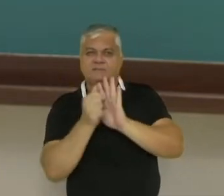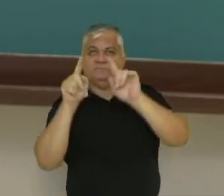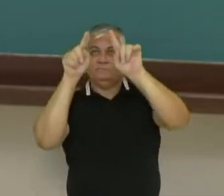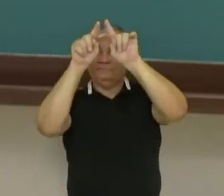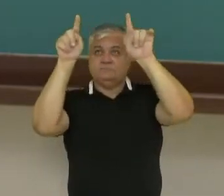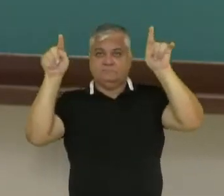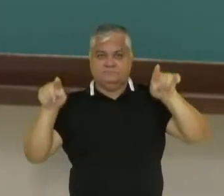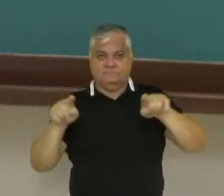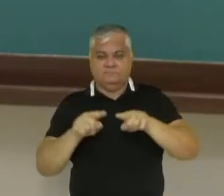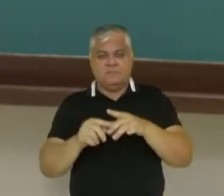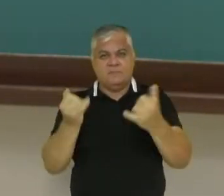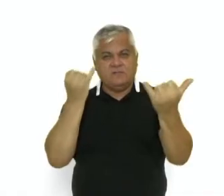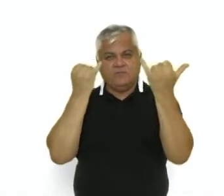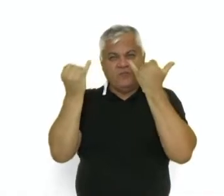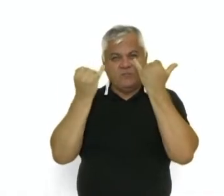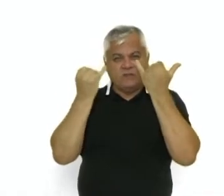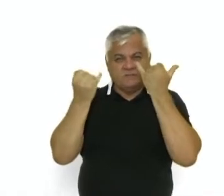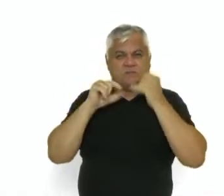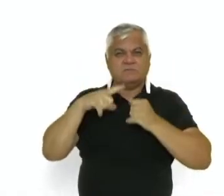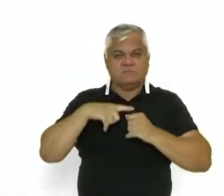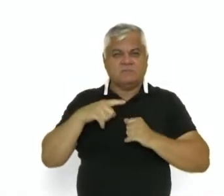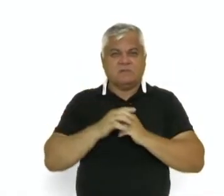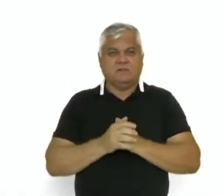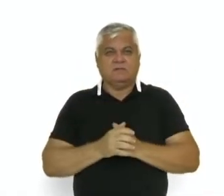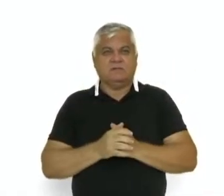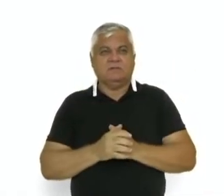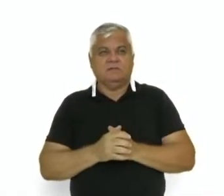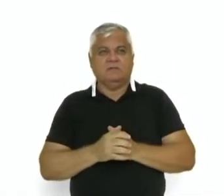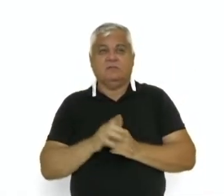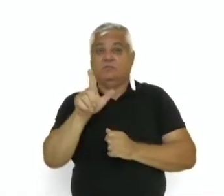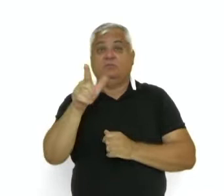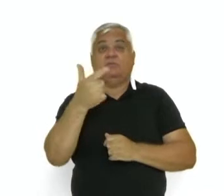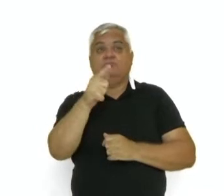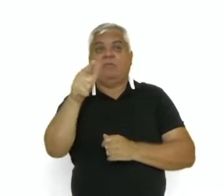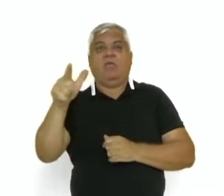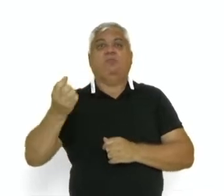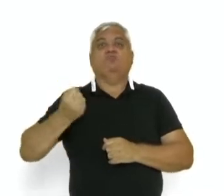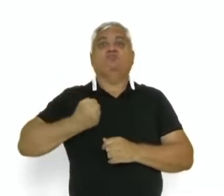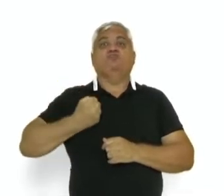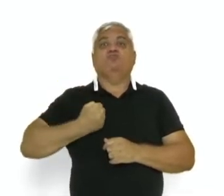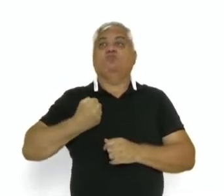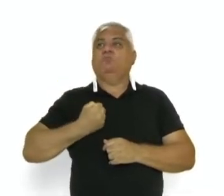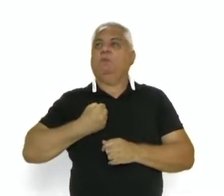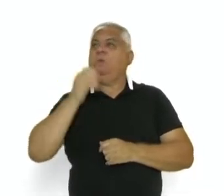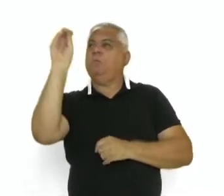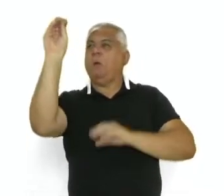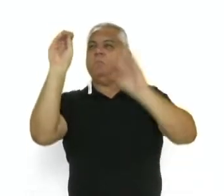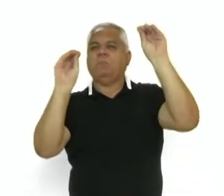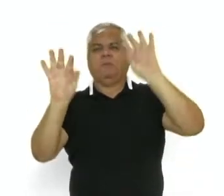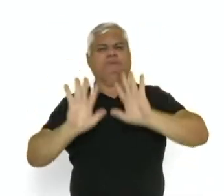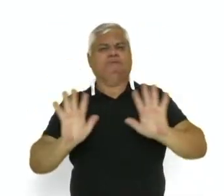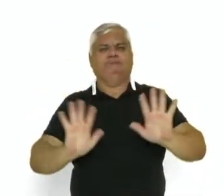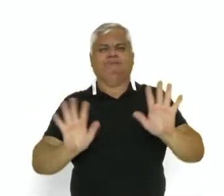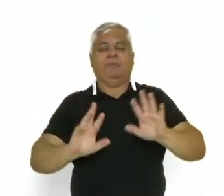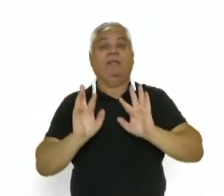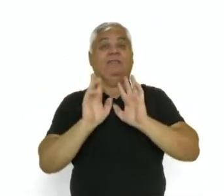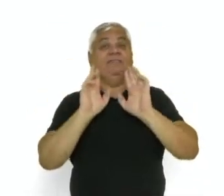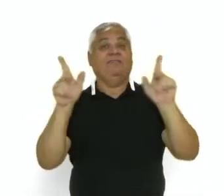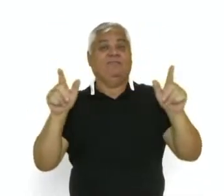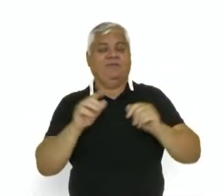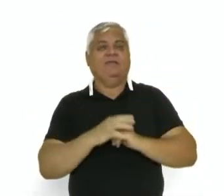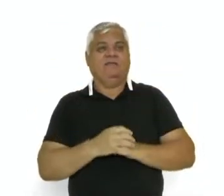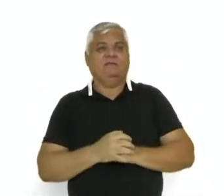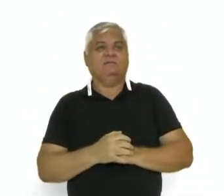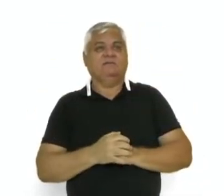possui informações e normalmente elas não vêm como o gráfico matemático, o gráfico que a gente está acostumado